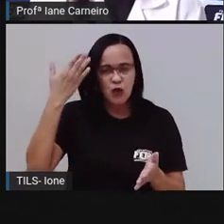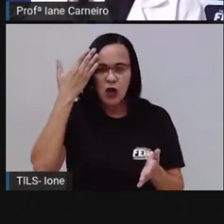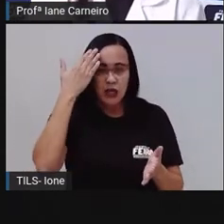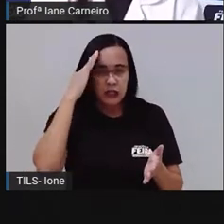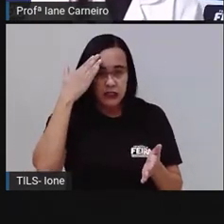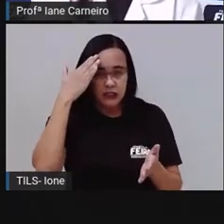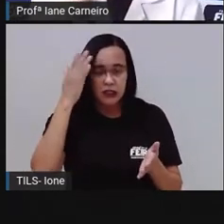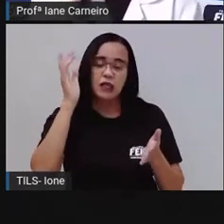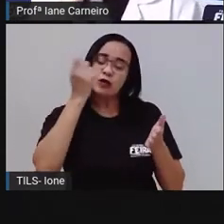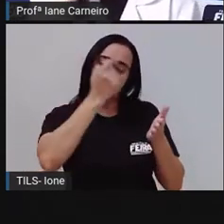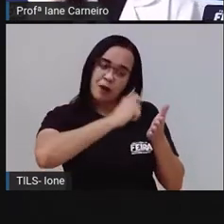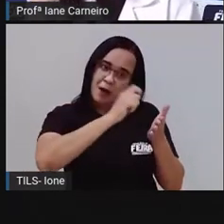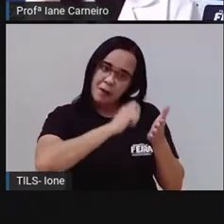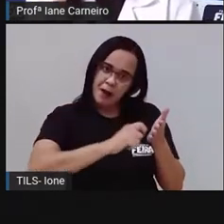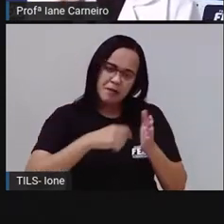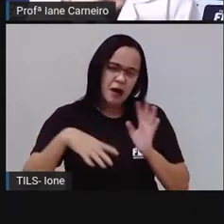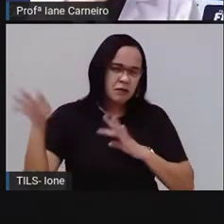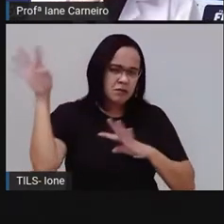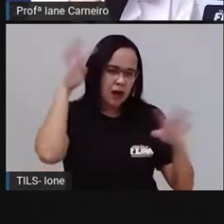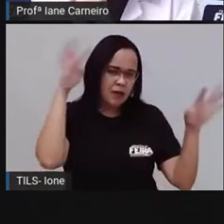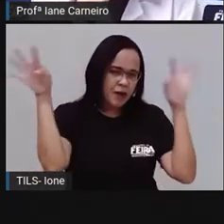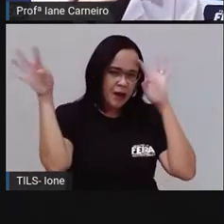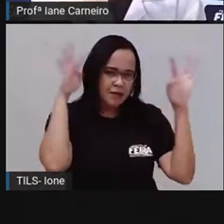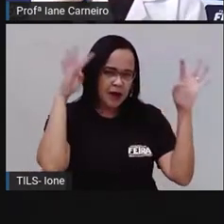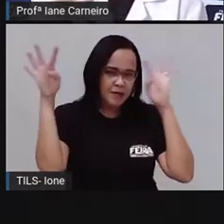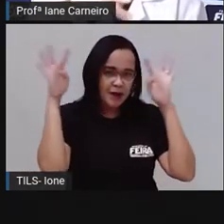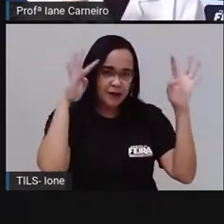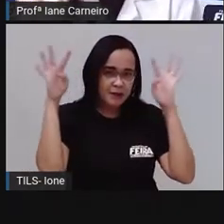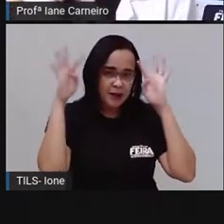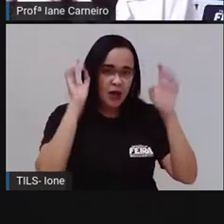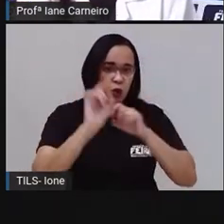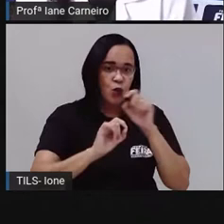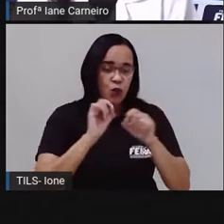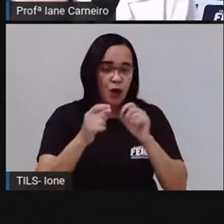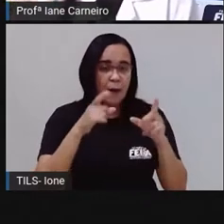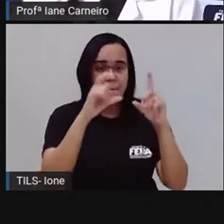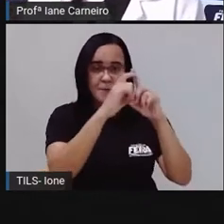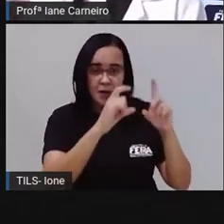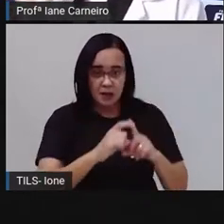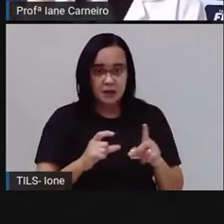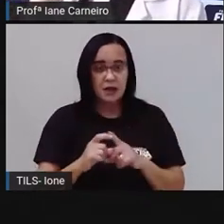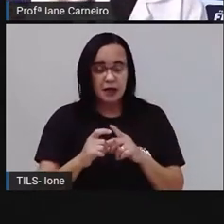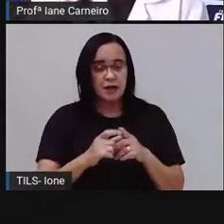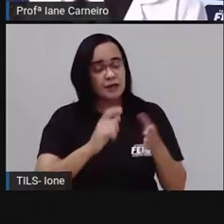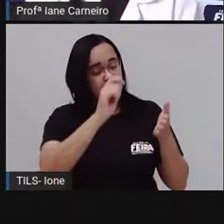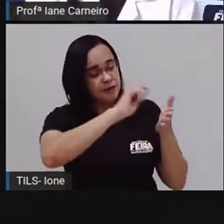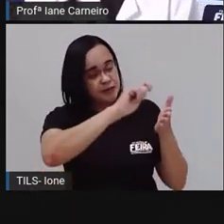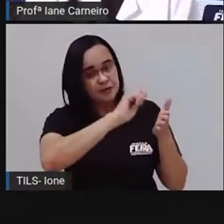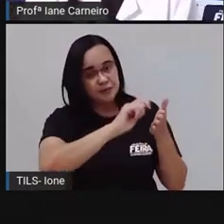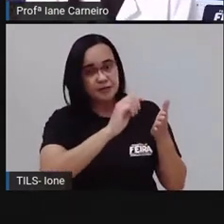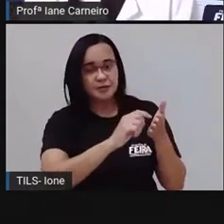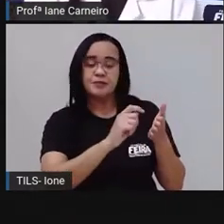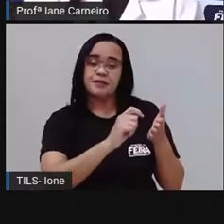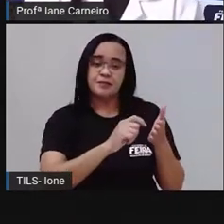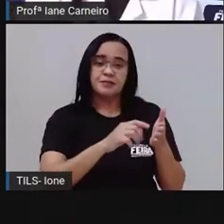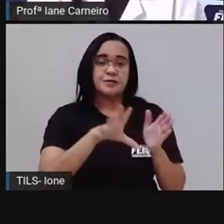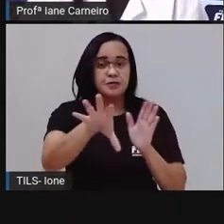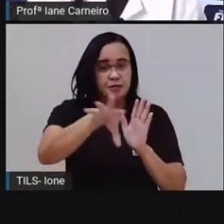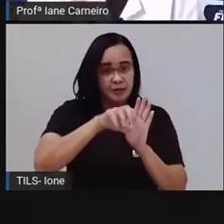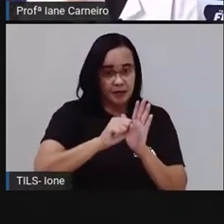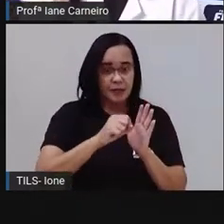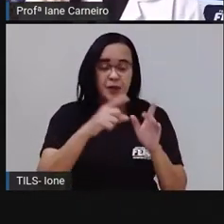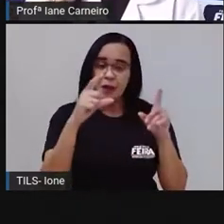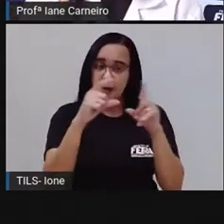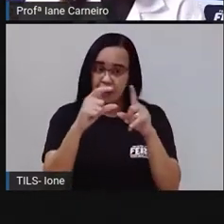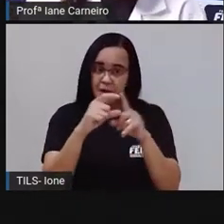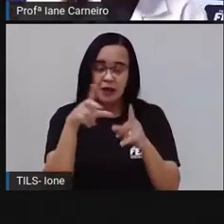jeitinho aí, tá bom? Refletindo direitinho na palavra. E que do lado você escreva a palavra que a Pró projetou aqui, tá bom? E